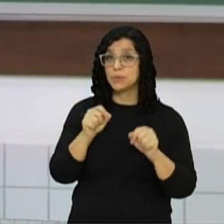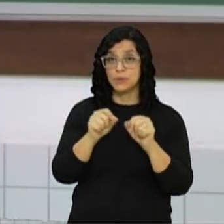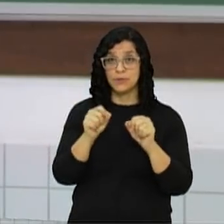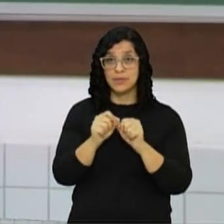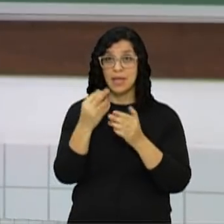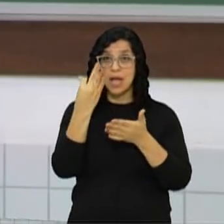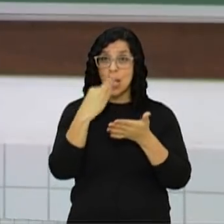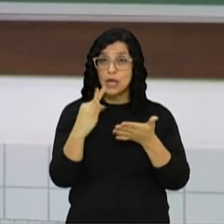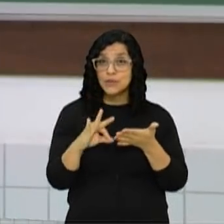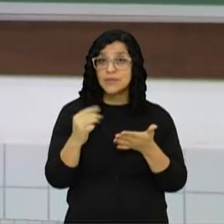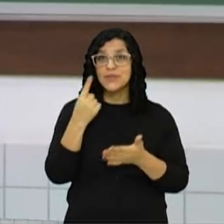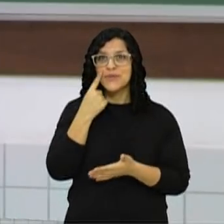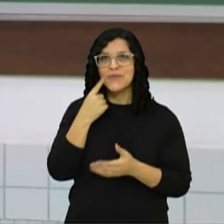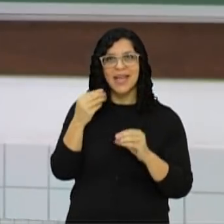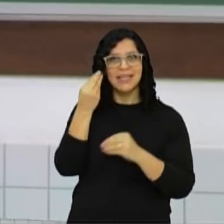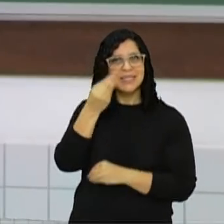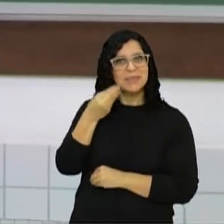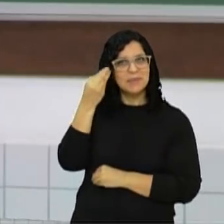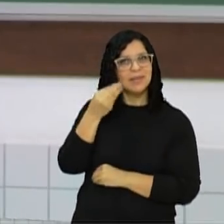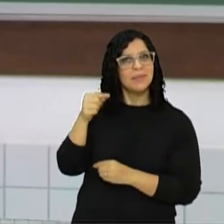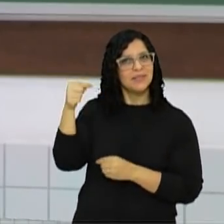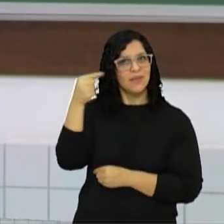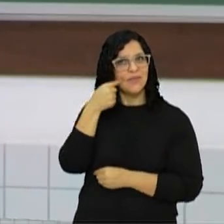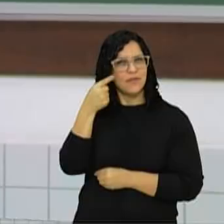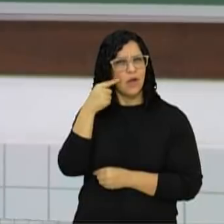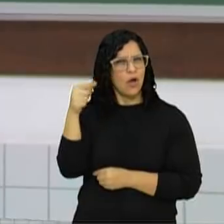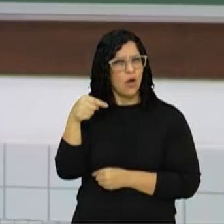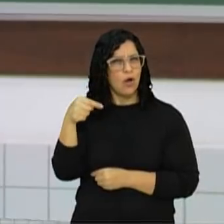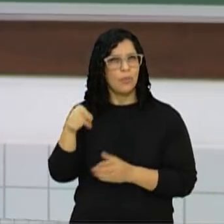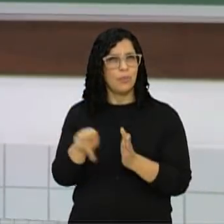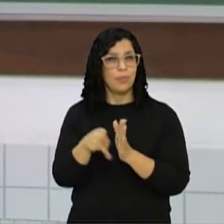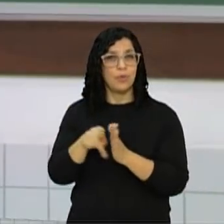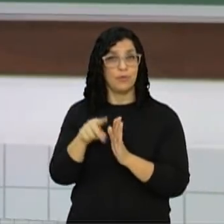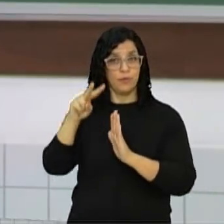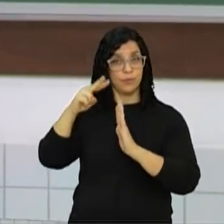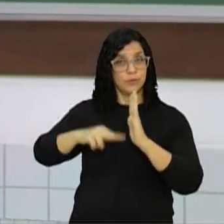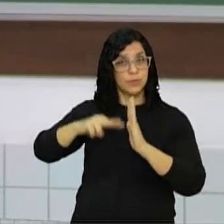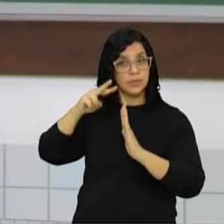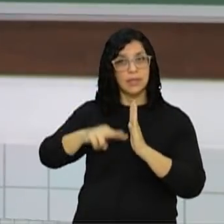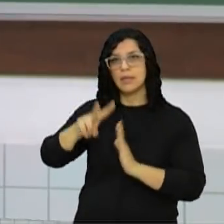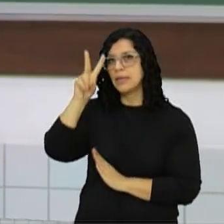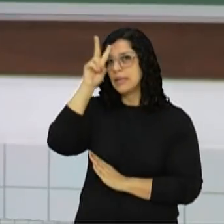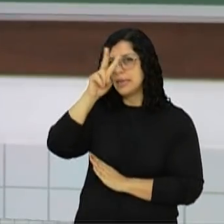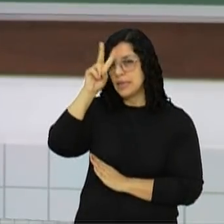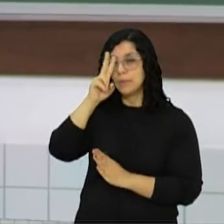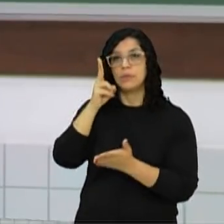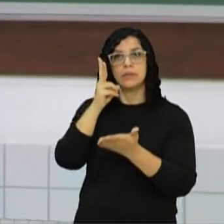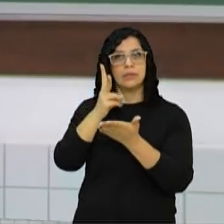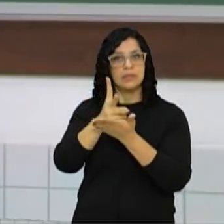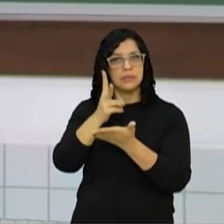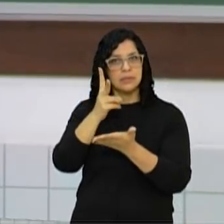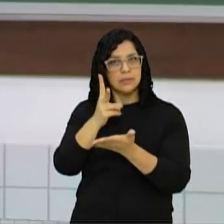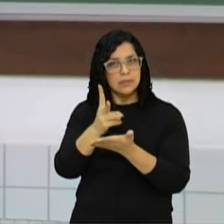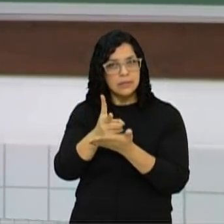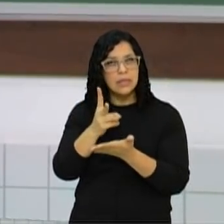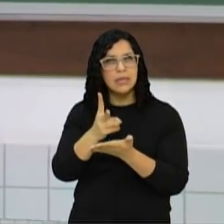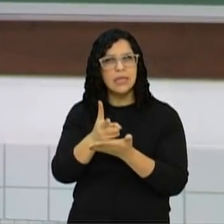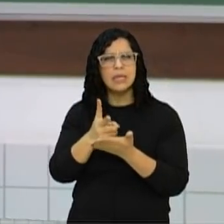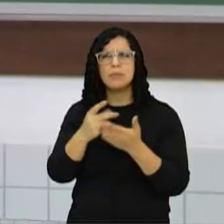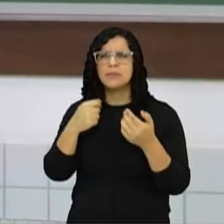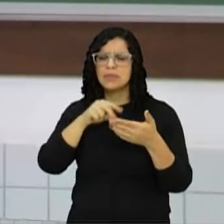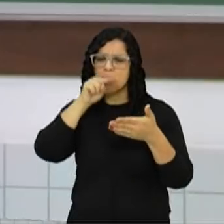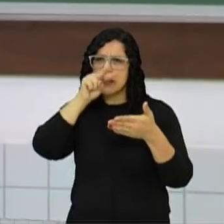corrigir esse quiz fazendo um experimento. Mas vamos olhar o enunciado? Lembra, toda vez, leia